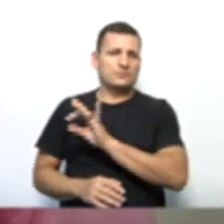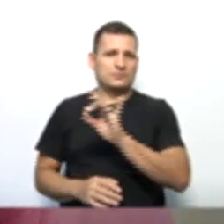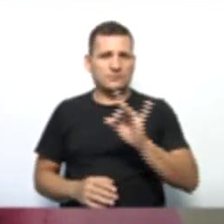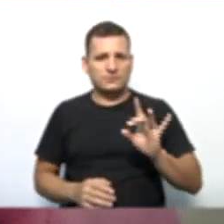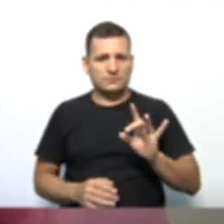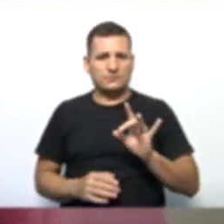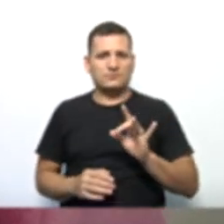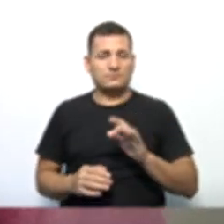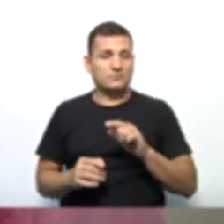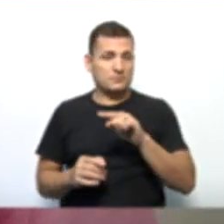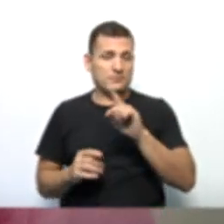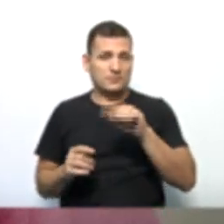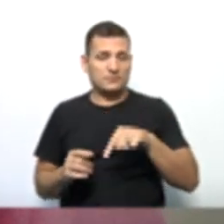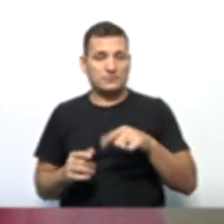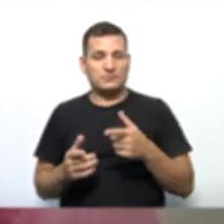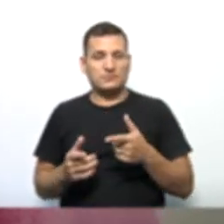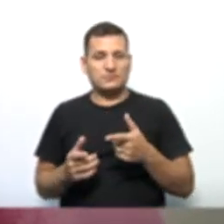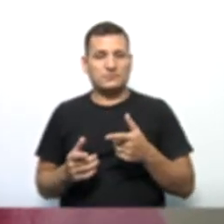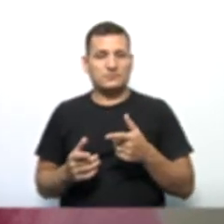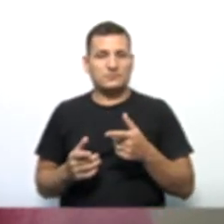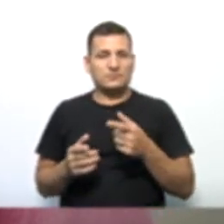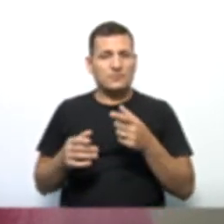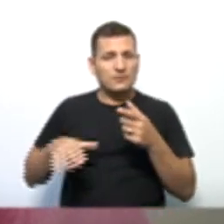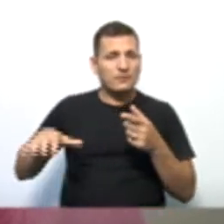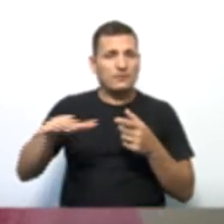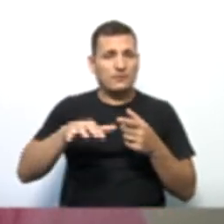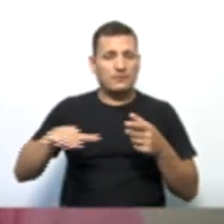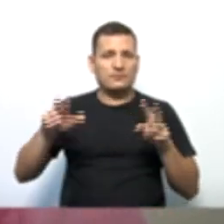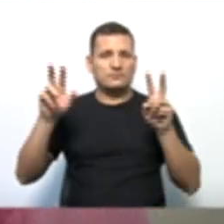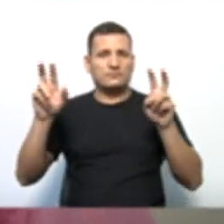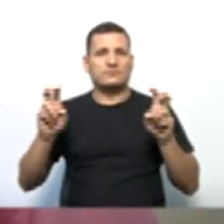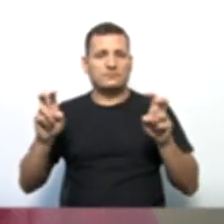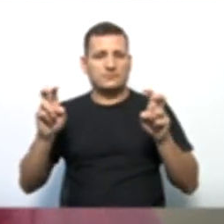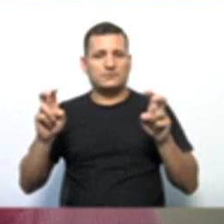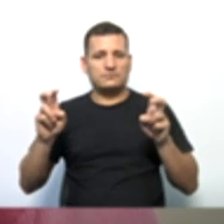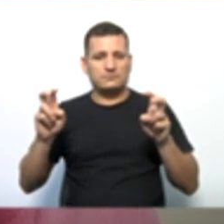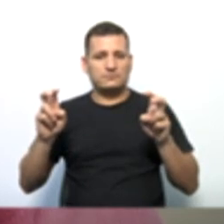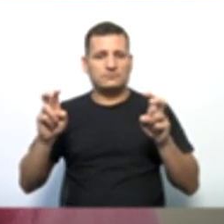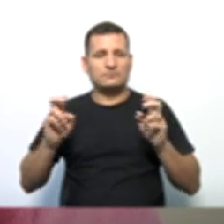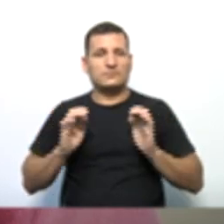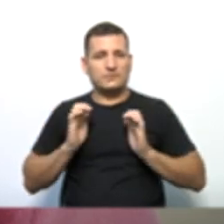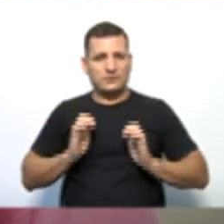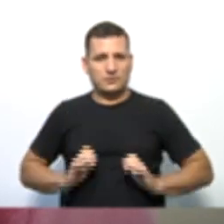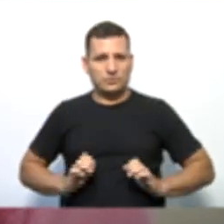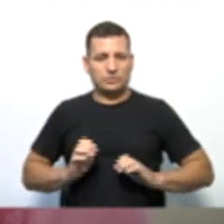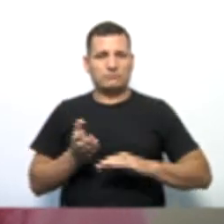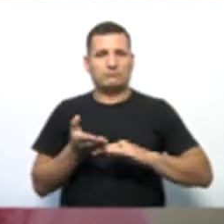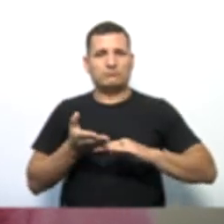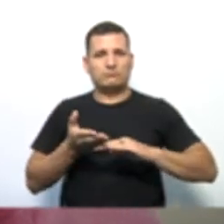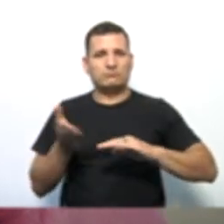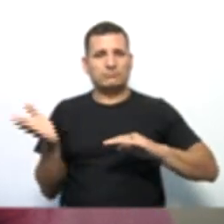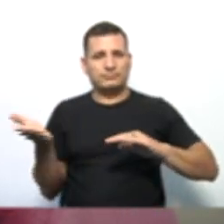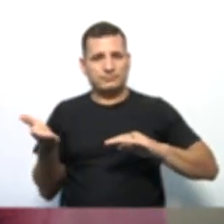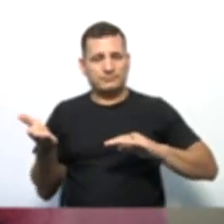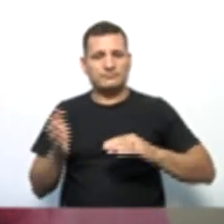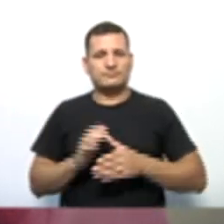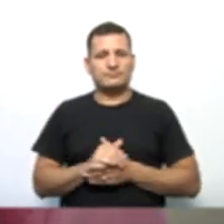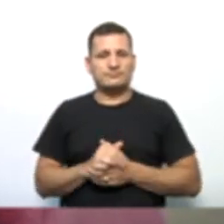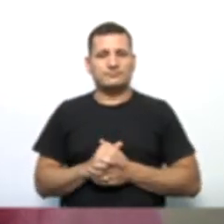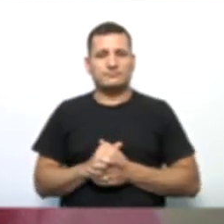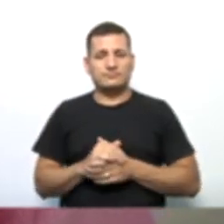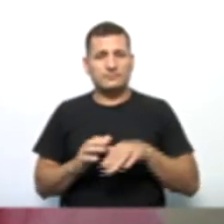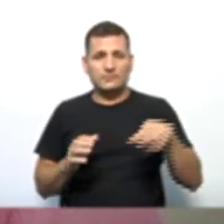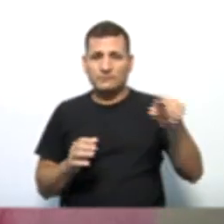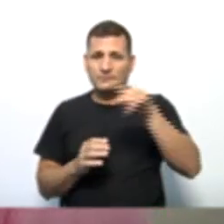convivência. Essa é o campo, é a temática, né? É a área de abordagem da ética contemporânea. Para você